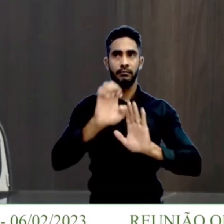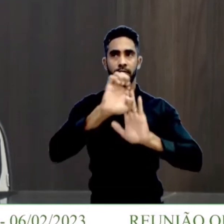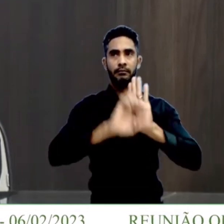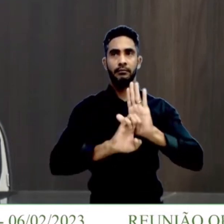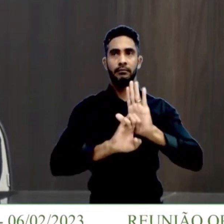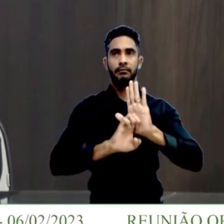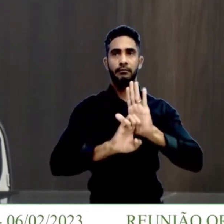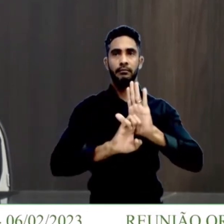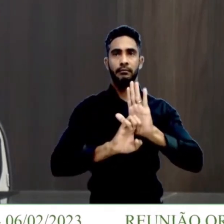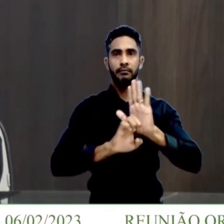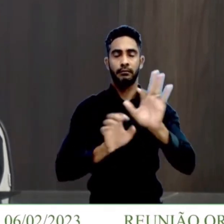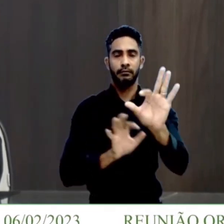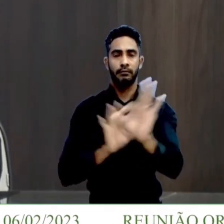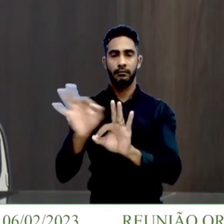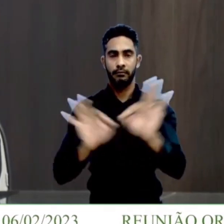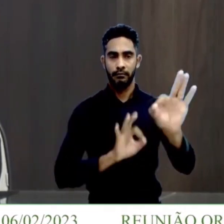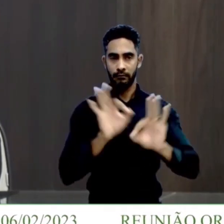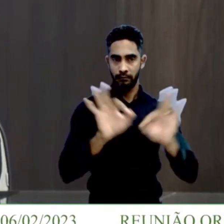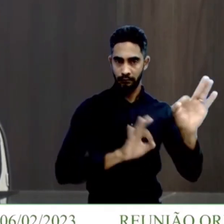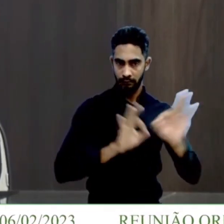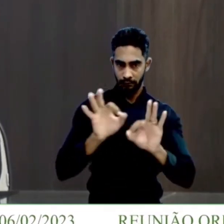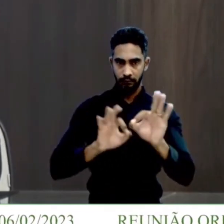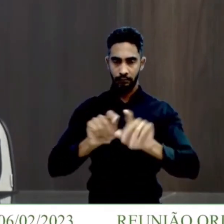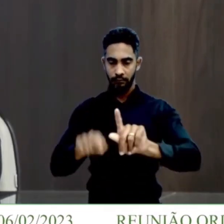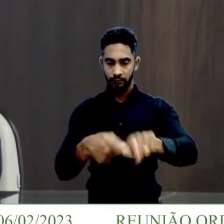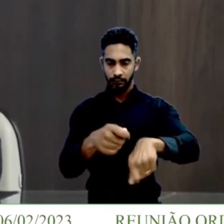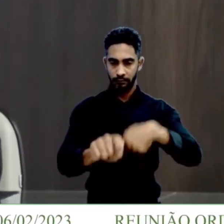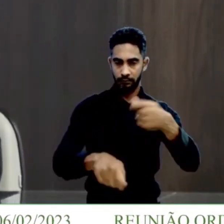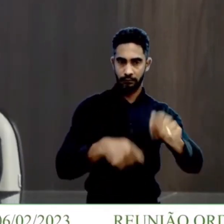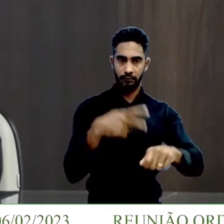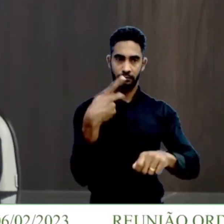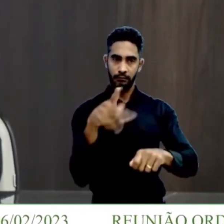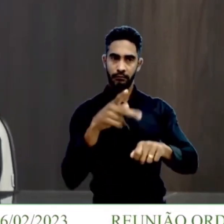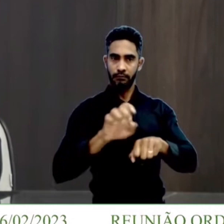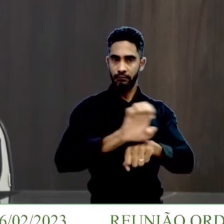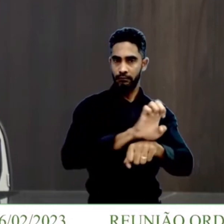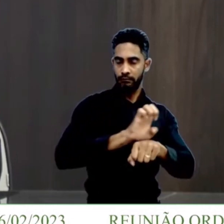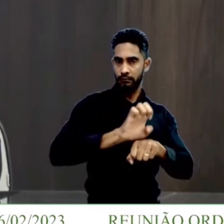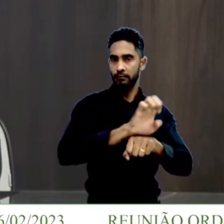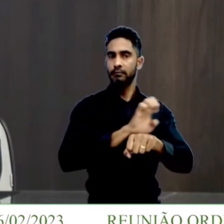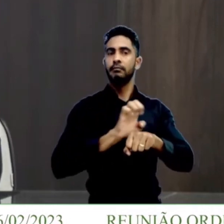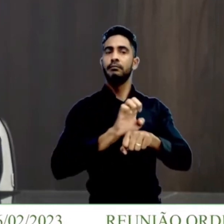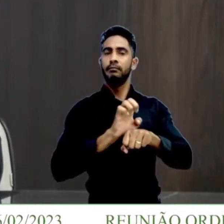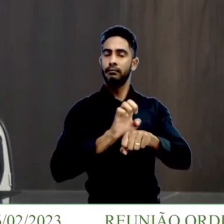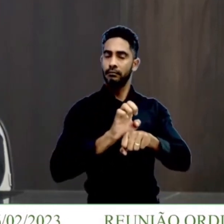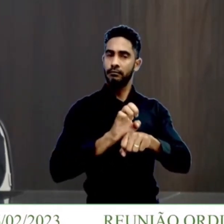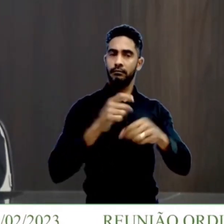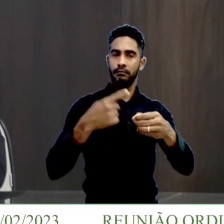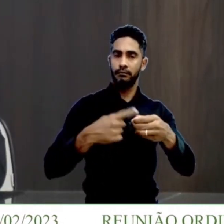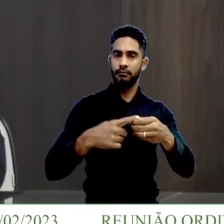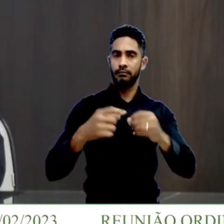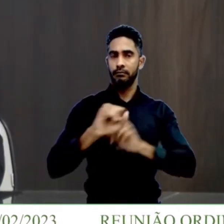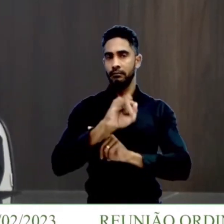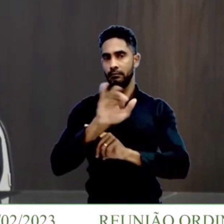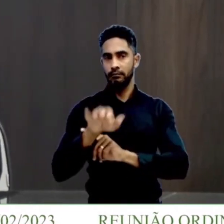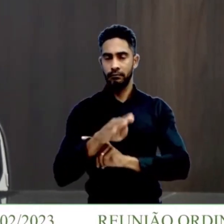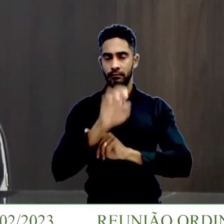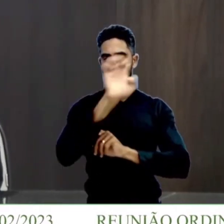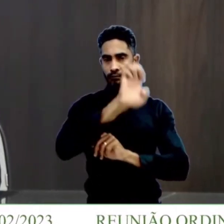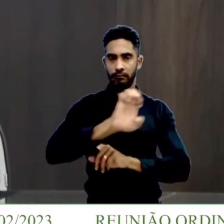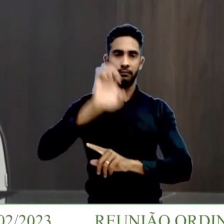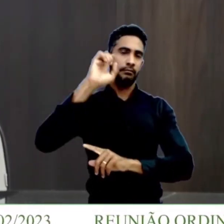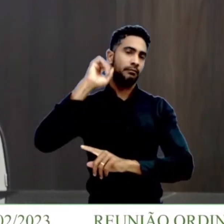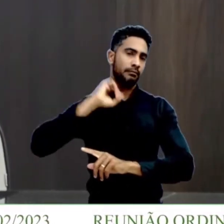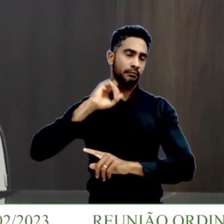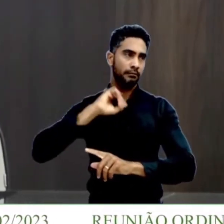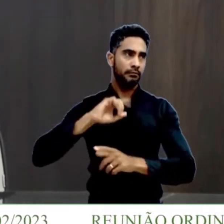Ementa, reorganiza a estrutura administrativa do Poder Executivo do município de Janaúba, Estado de Minas Gerais